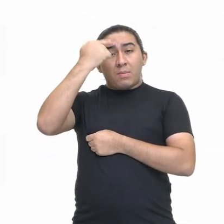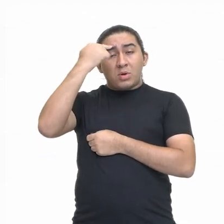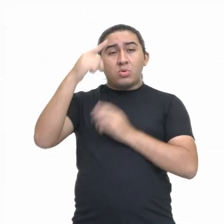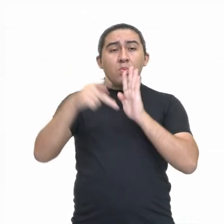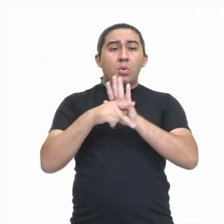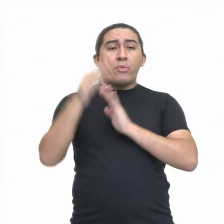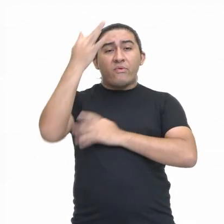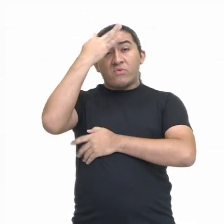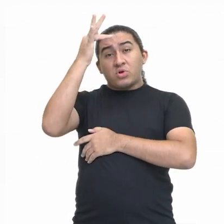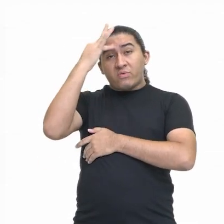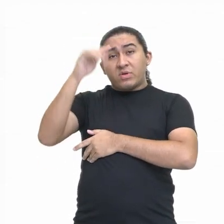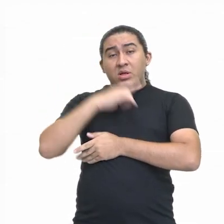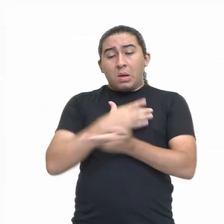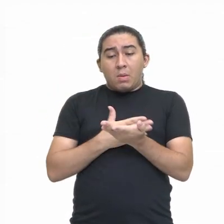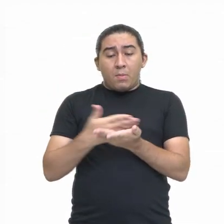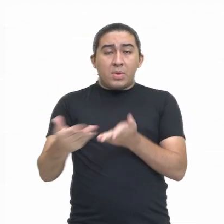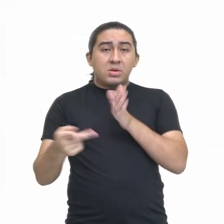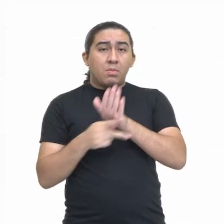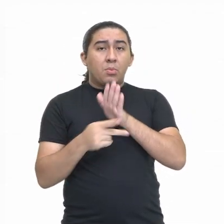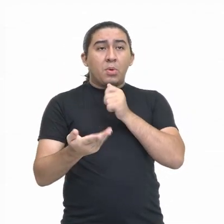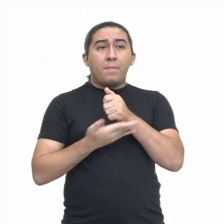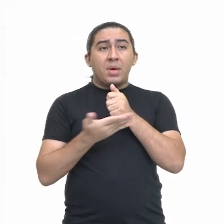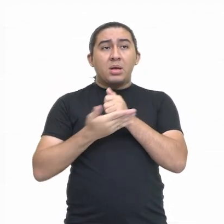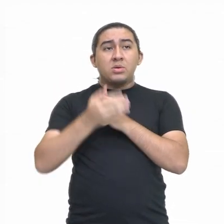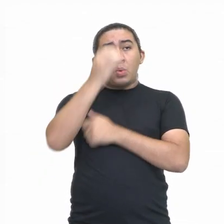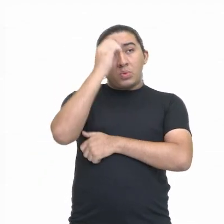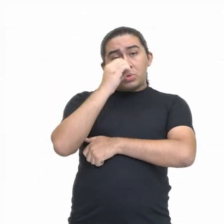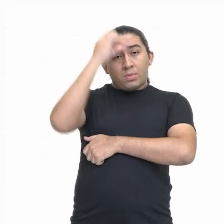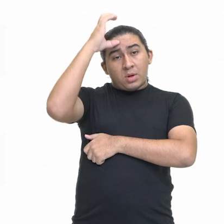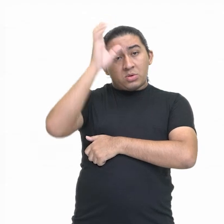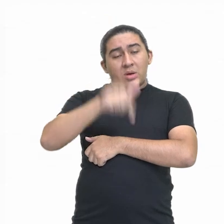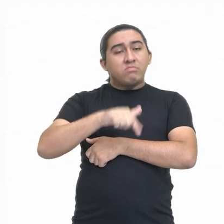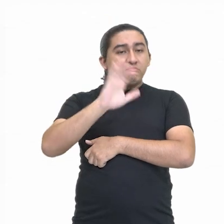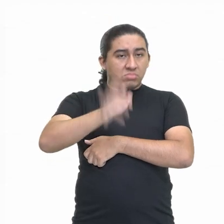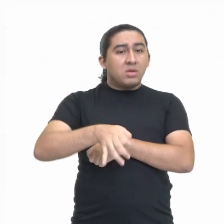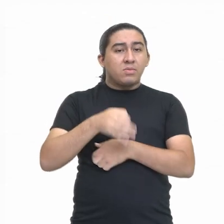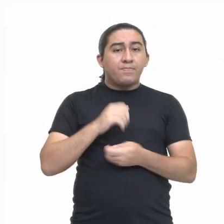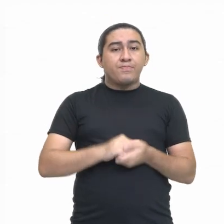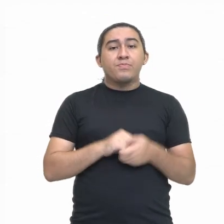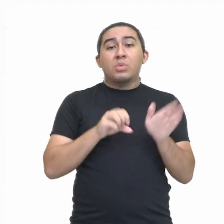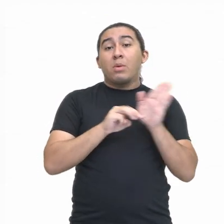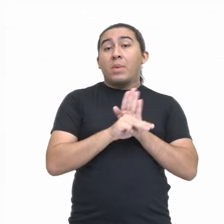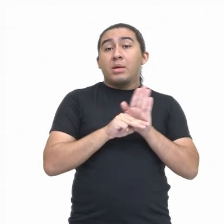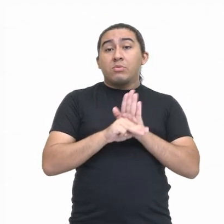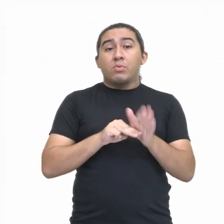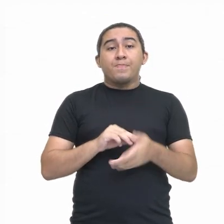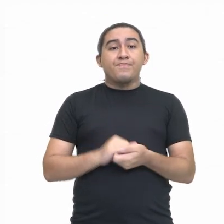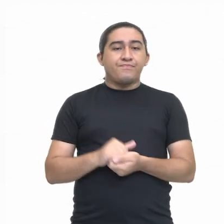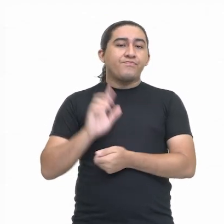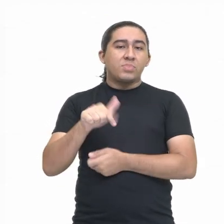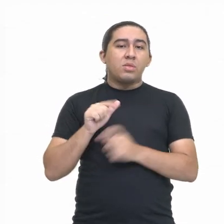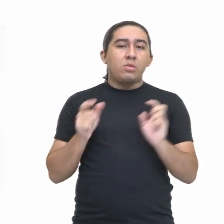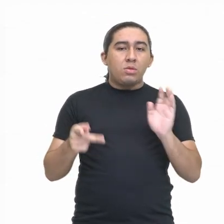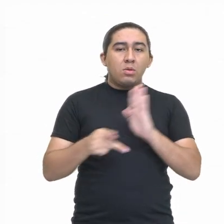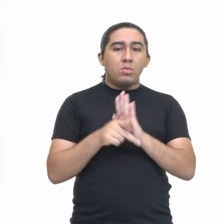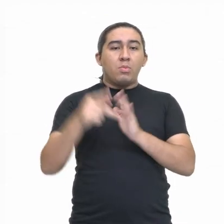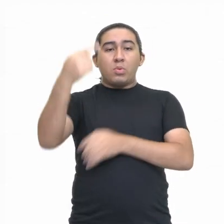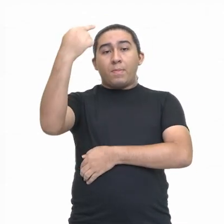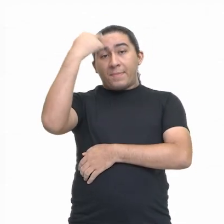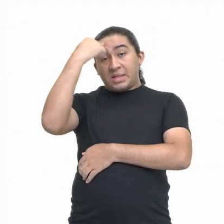filosófico partindo desses tipos de conhecimento, né, desses métodos. Então é um processo